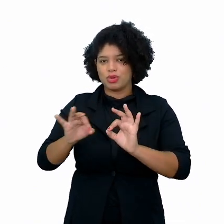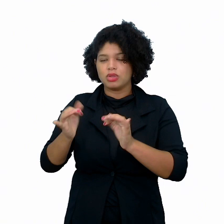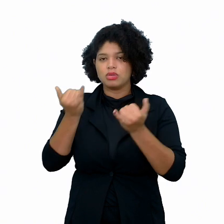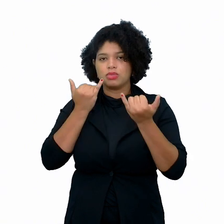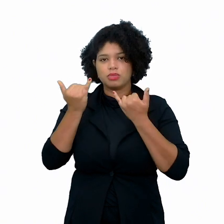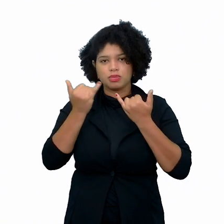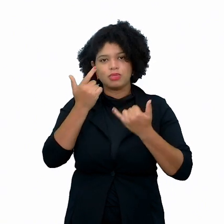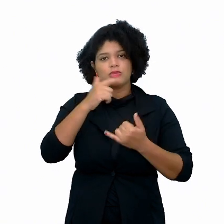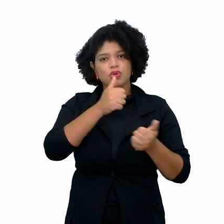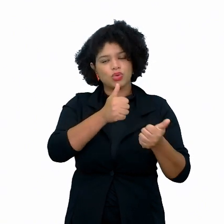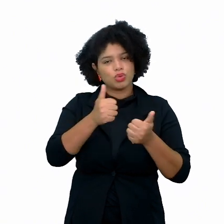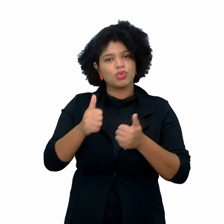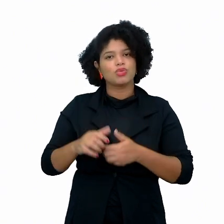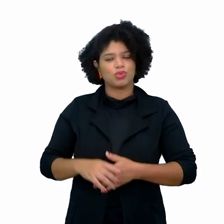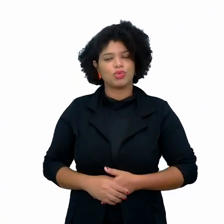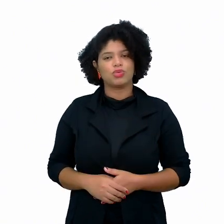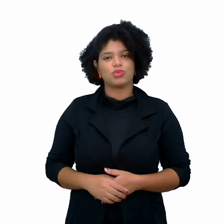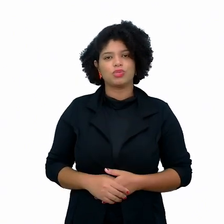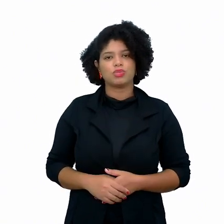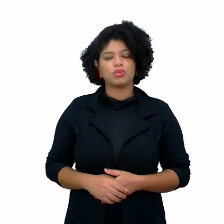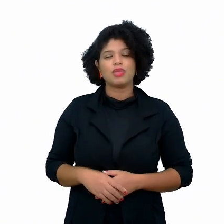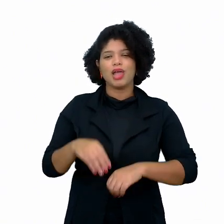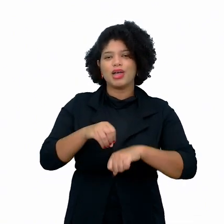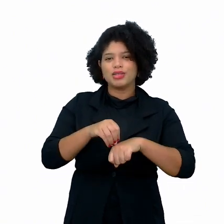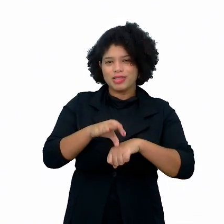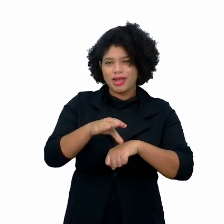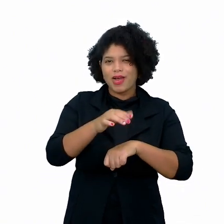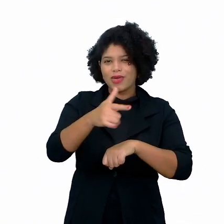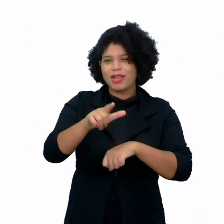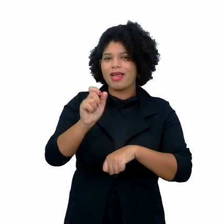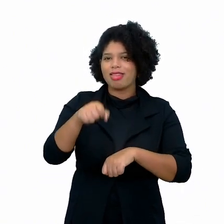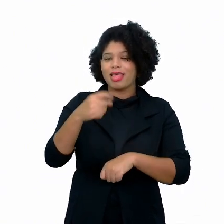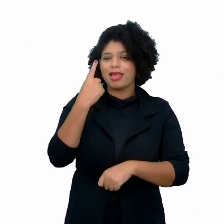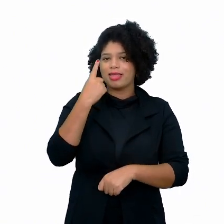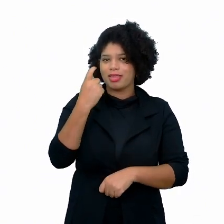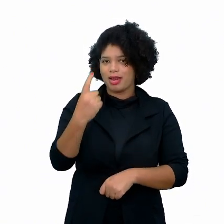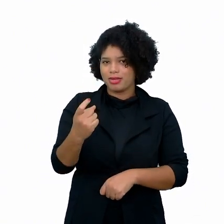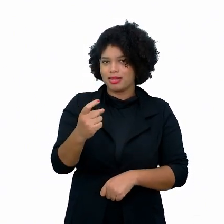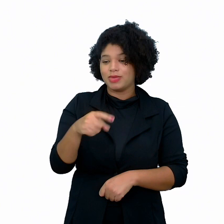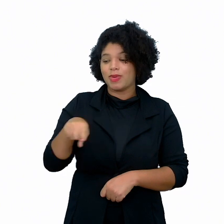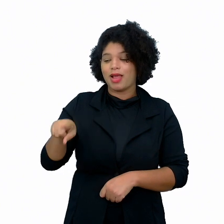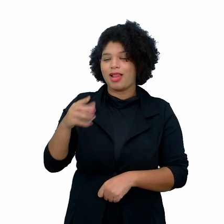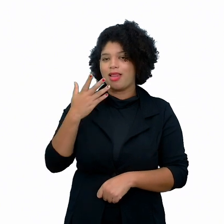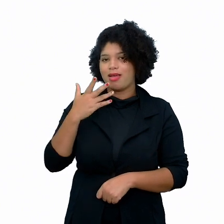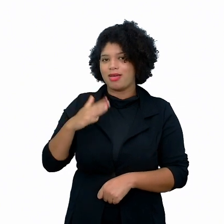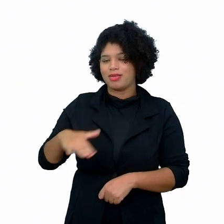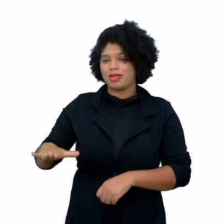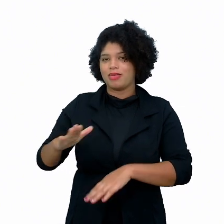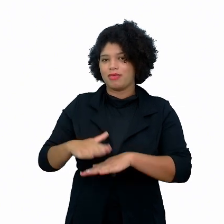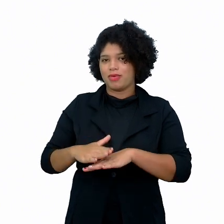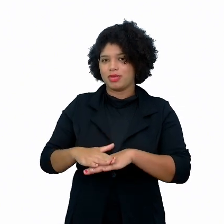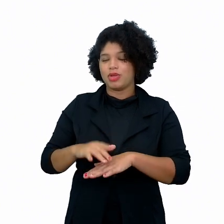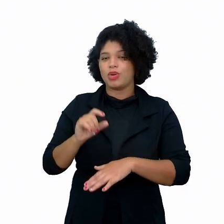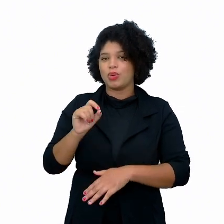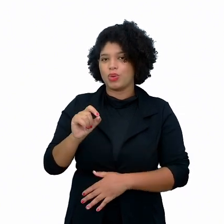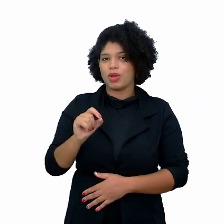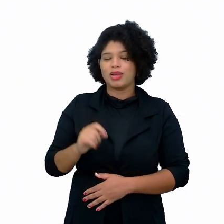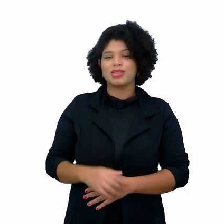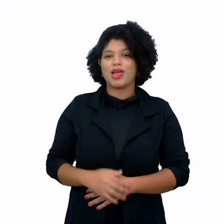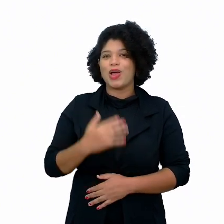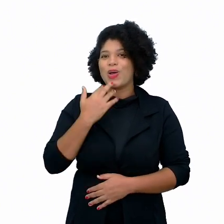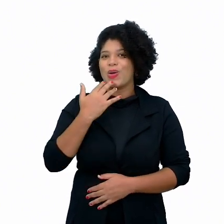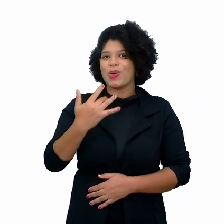informações. Uma dica que pode ser interessante para os nossos pequenos é de usar